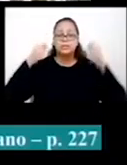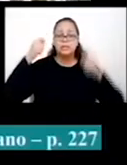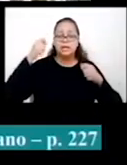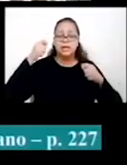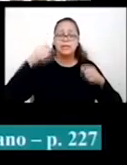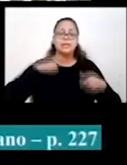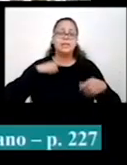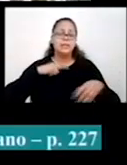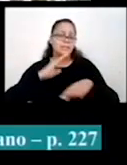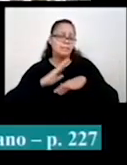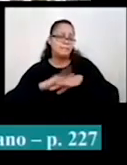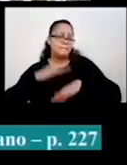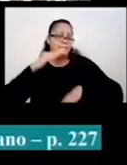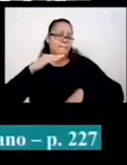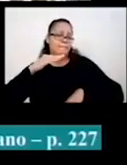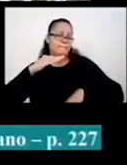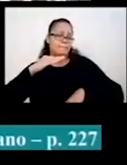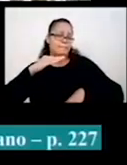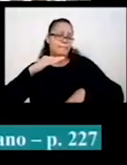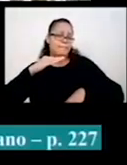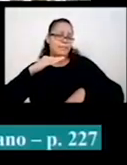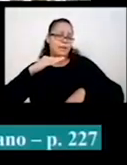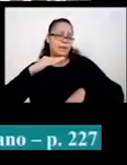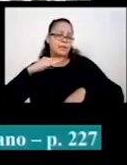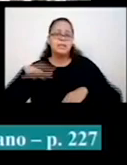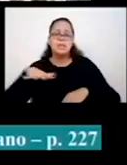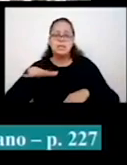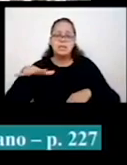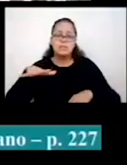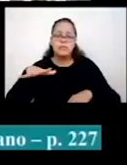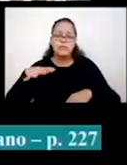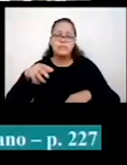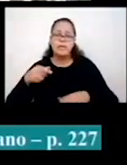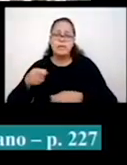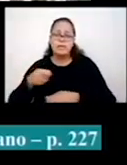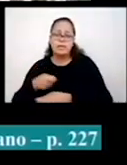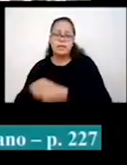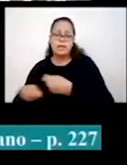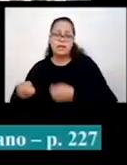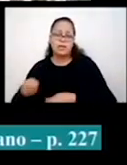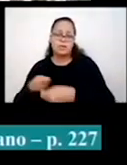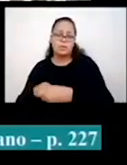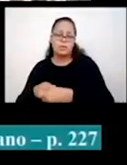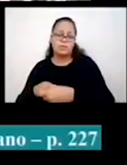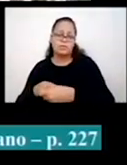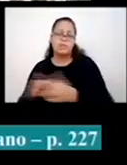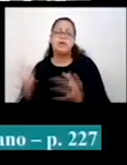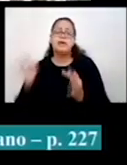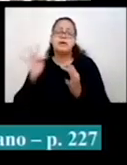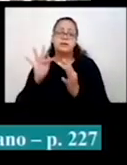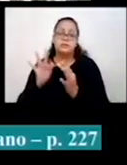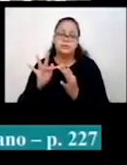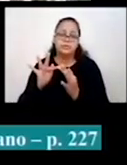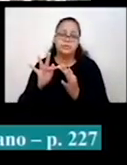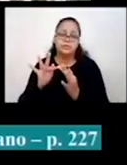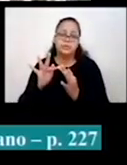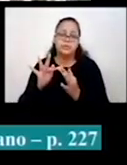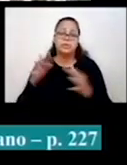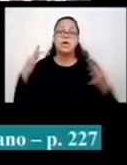tem uma que se destaca mais, né? Uma que movimenta mais a economia dessa cidade. Vamos falar de algumas dessas